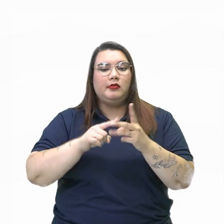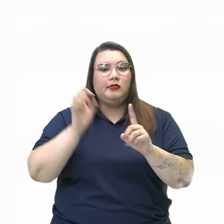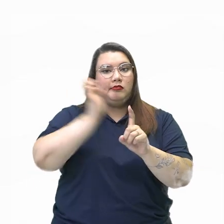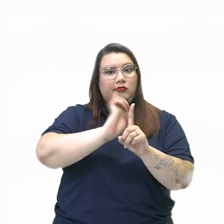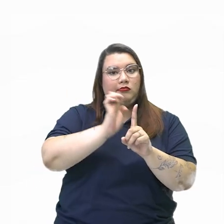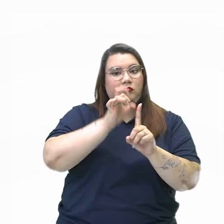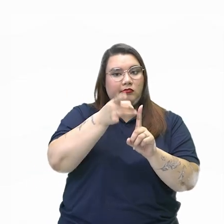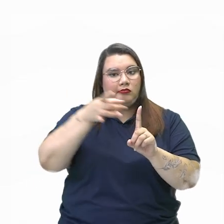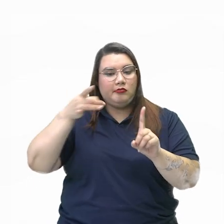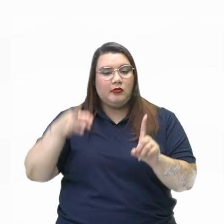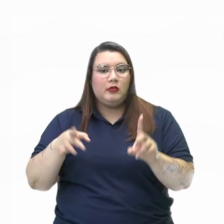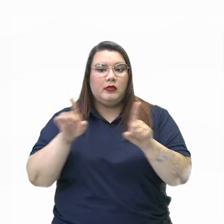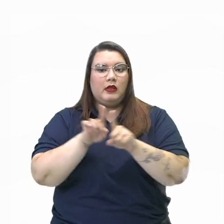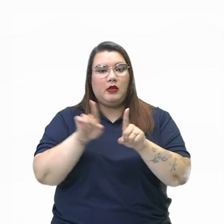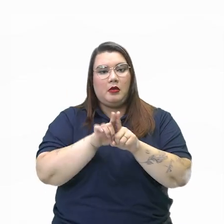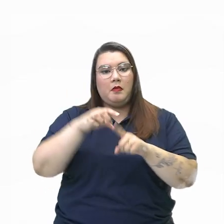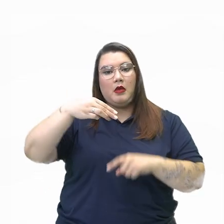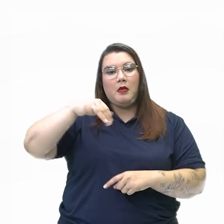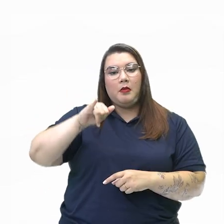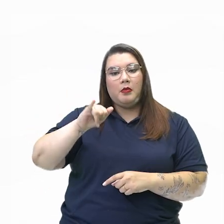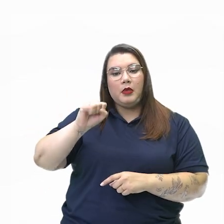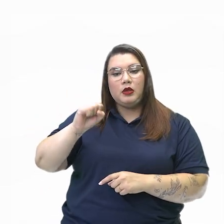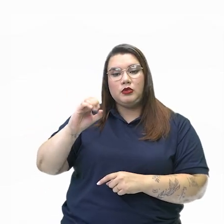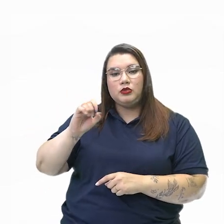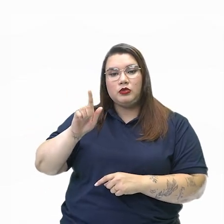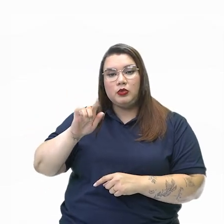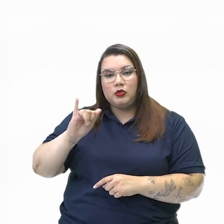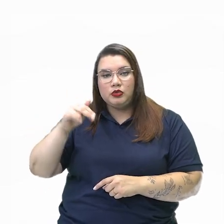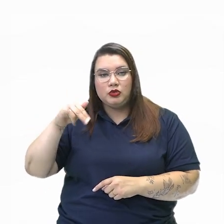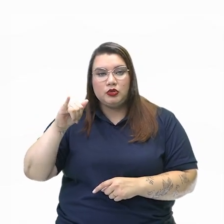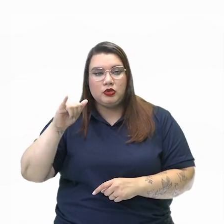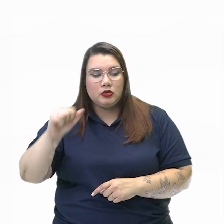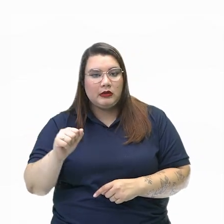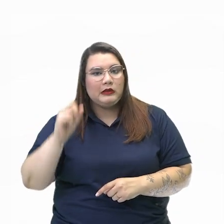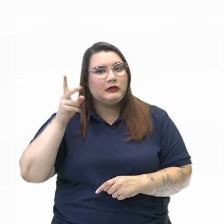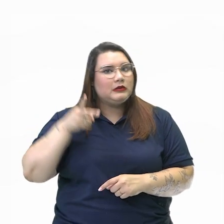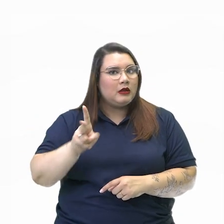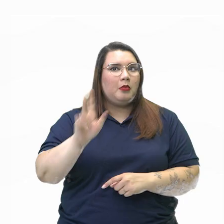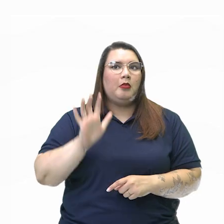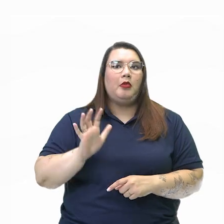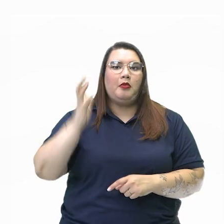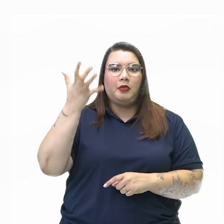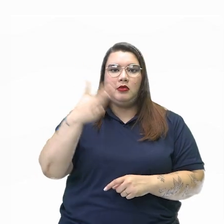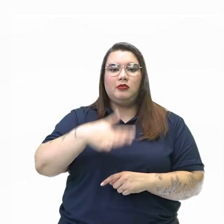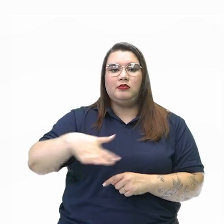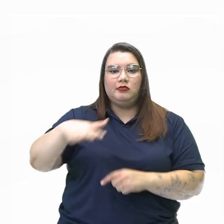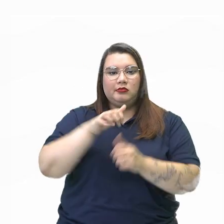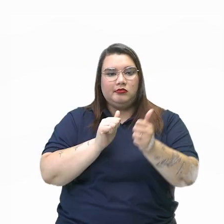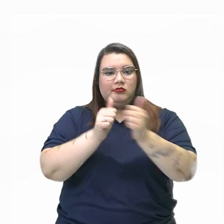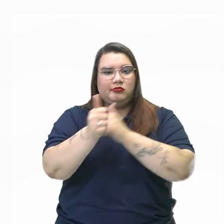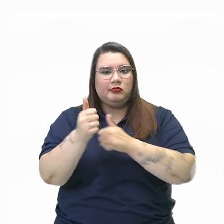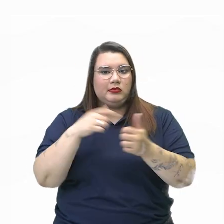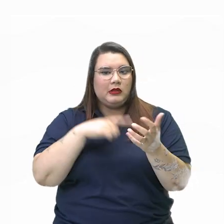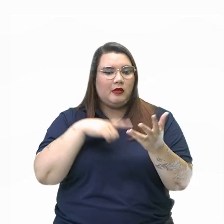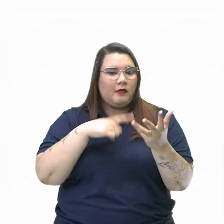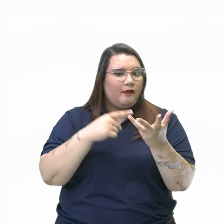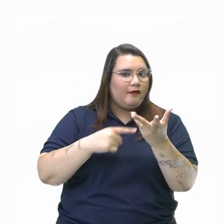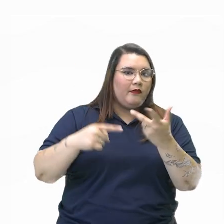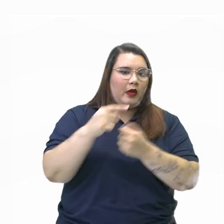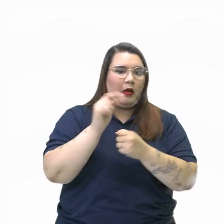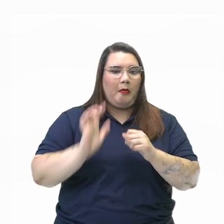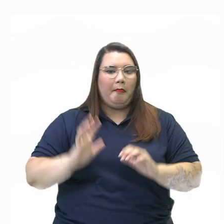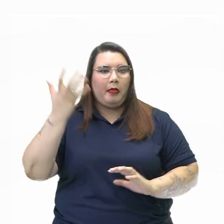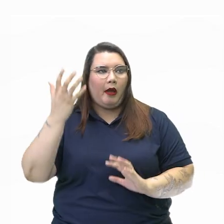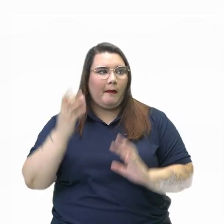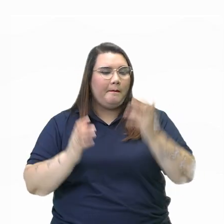e da misoginia, e que são casos recorrentes no mundo esportivo. A gente já vê diversas coisas acontecendo aí,